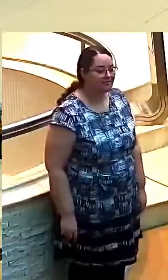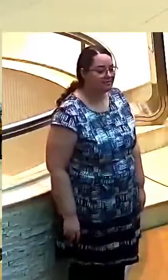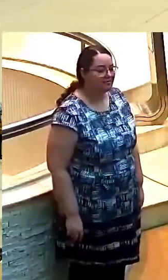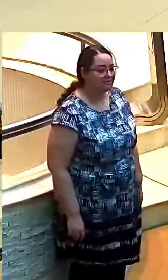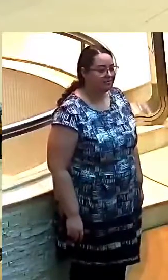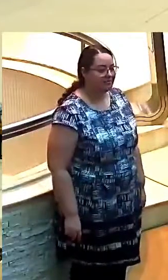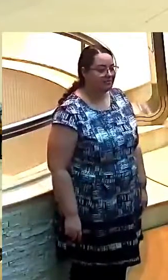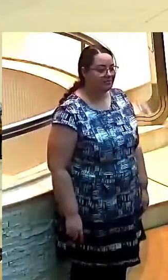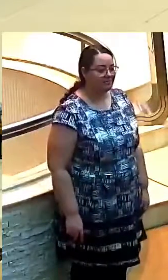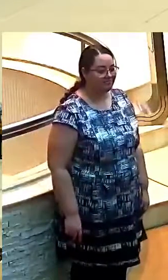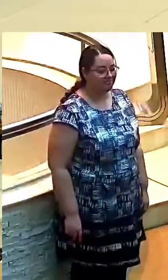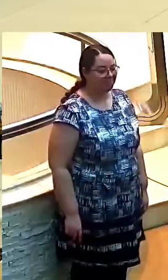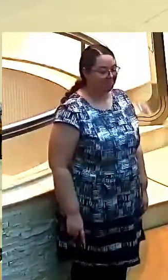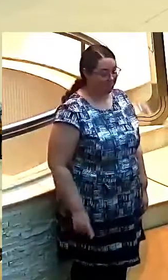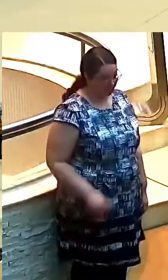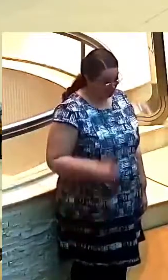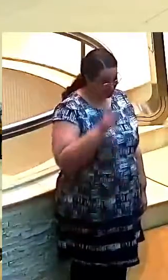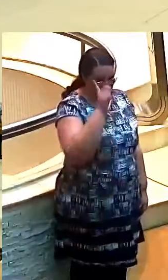forte, não é?